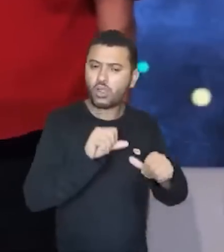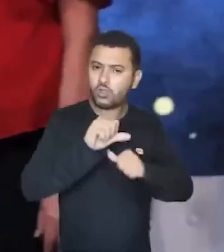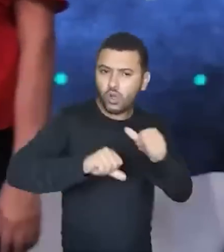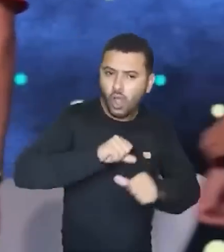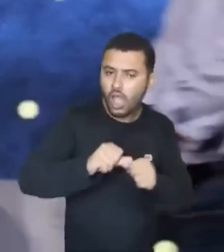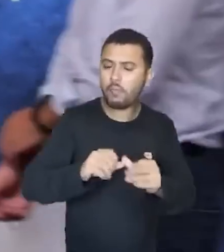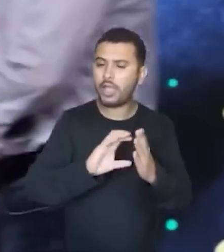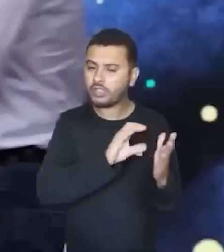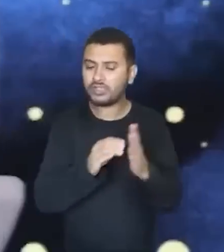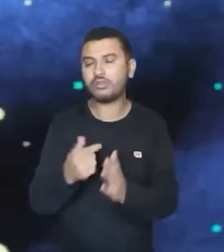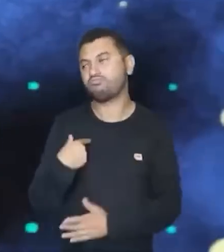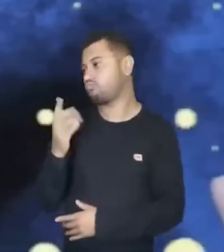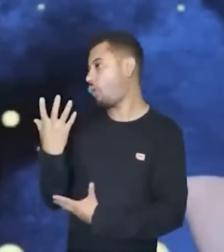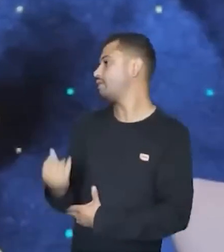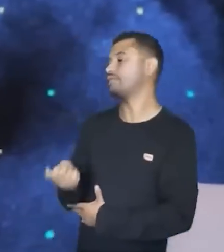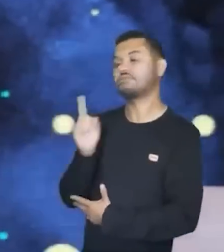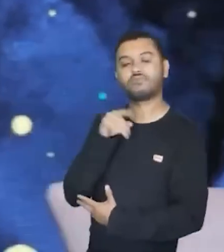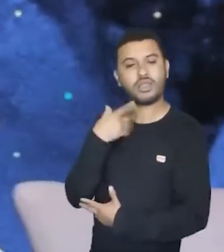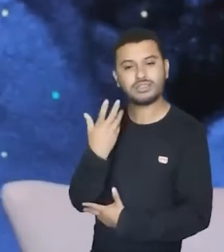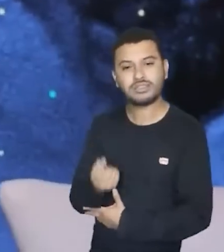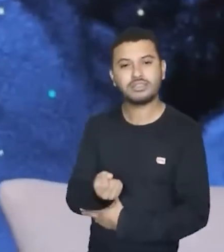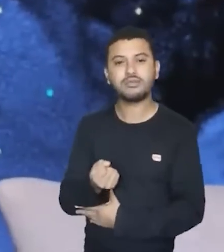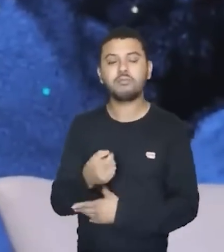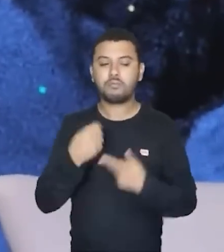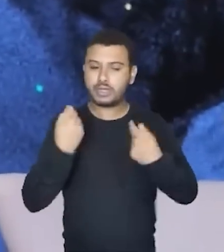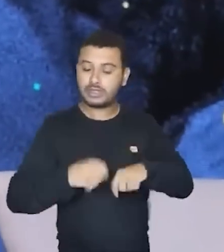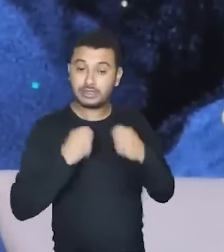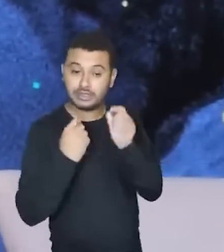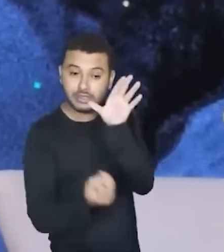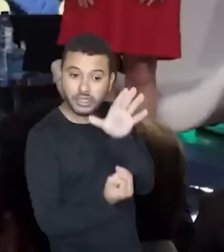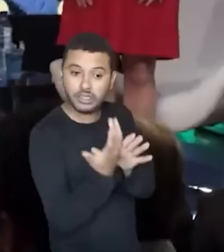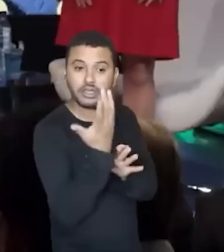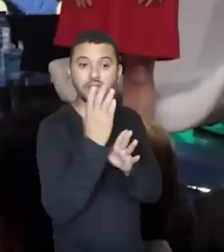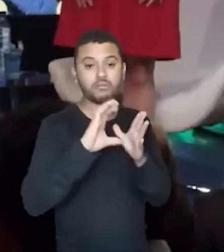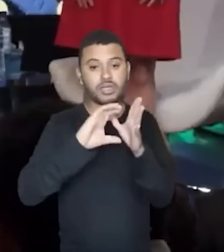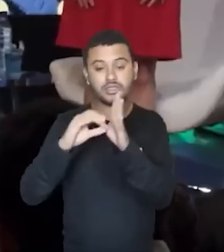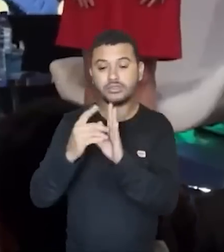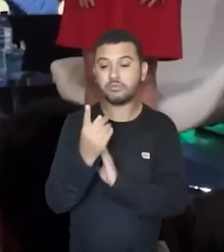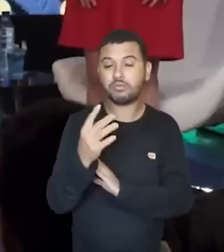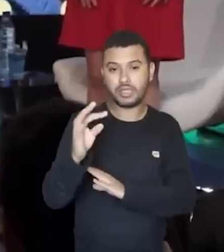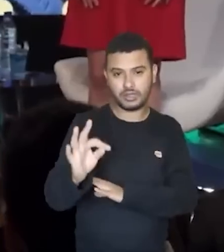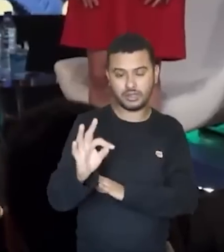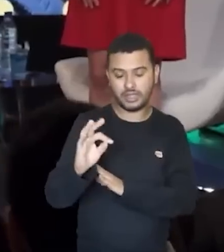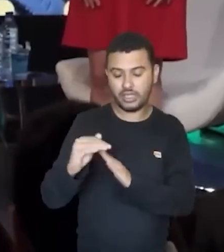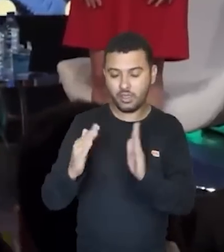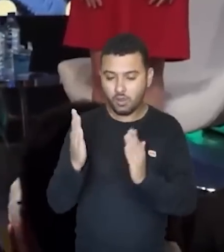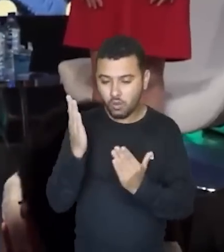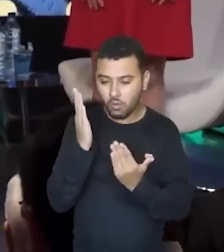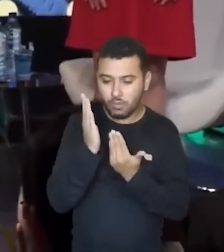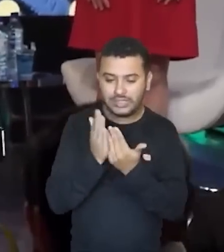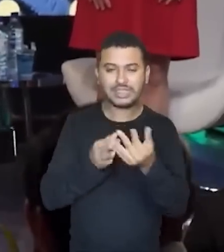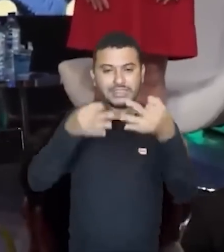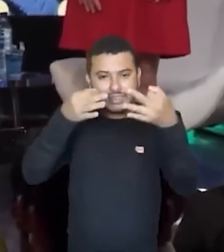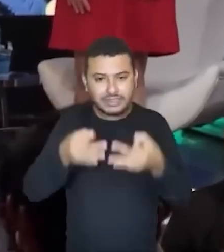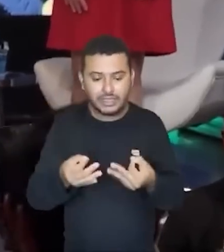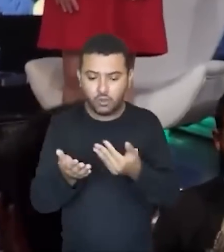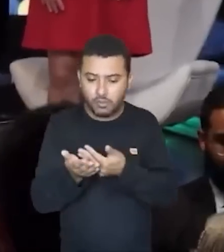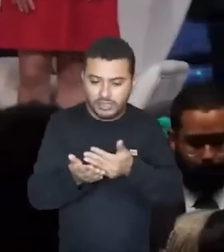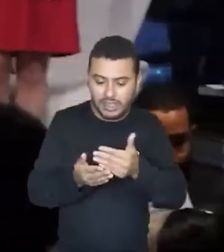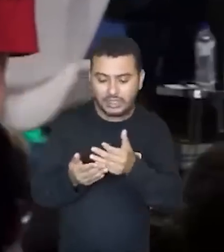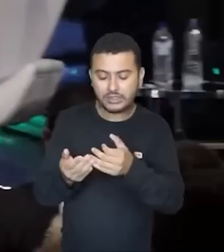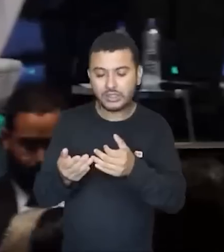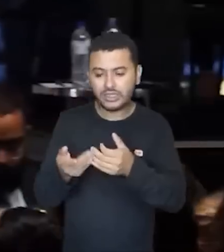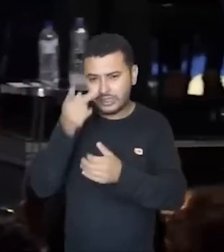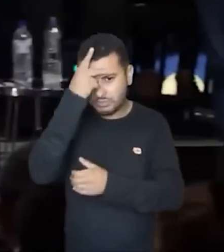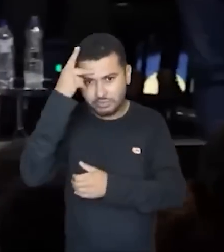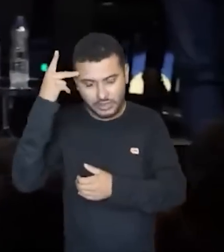entrar, porque eu achava que era preciso criar um partido que nascesse de baixo para cima. Um partido que nascesse do chão de